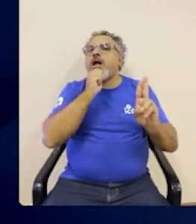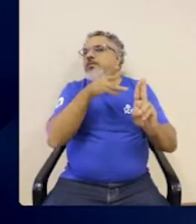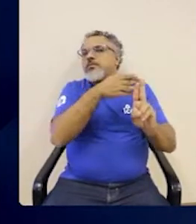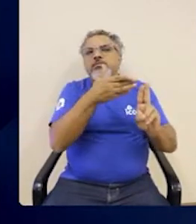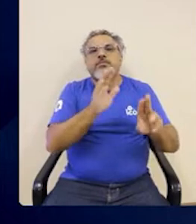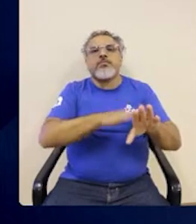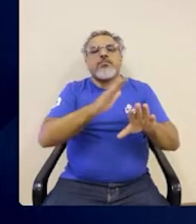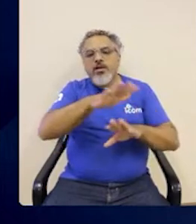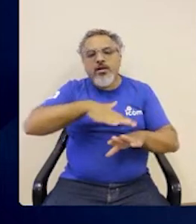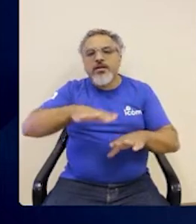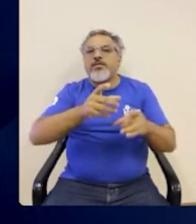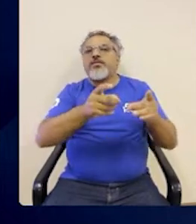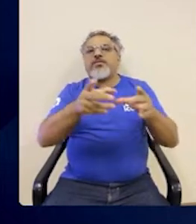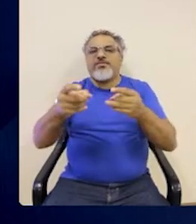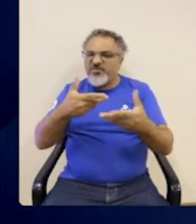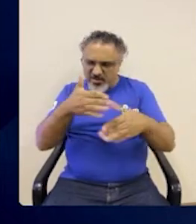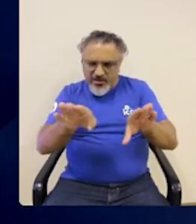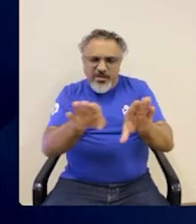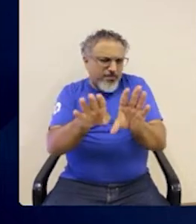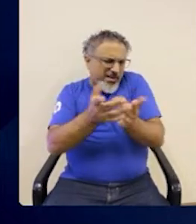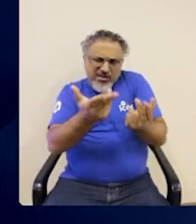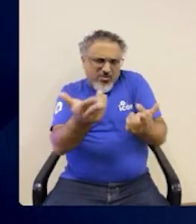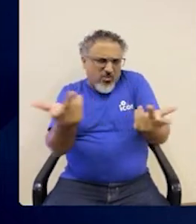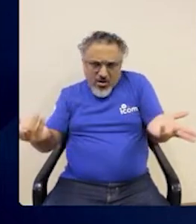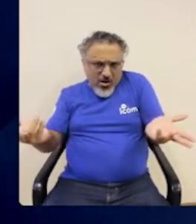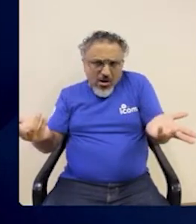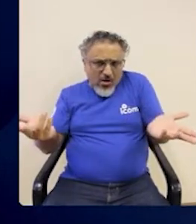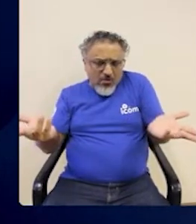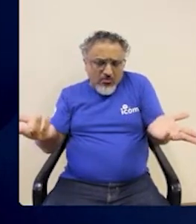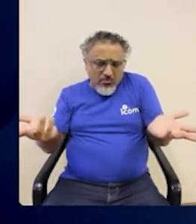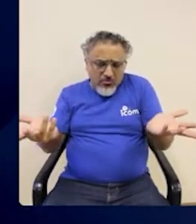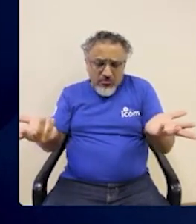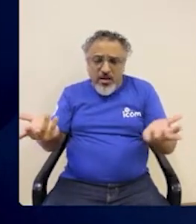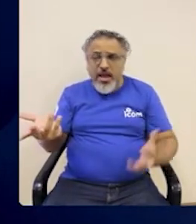do lobby mercadológico, e muitas vezes essa